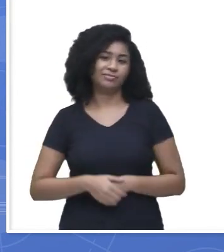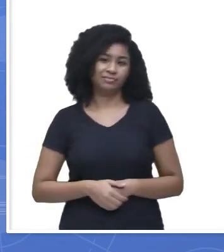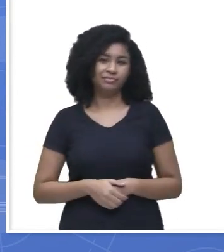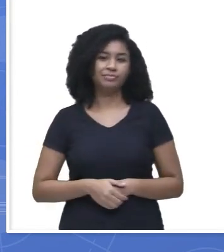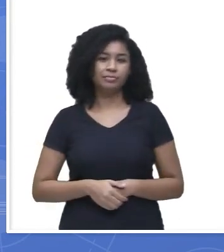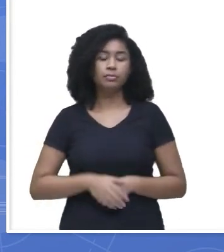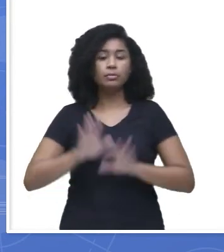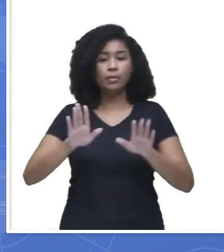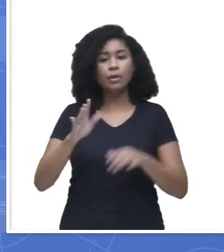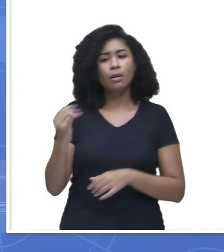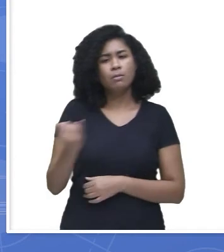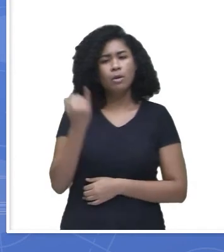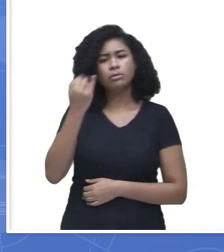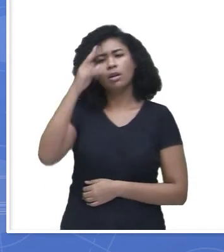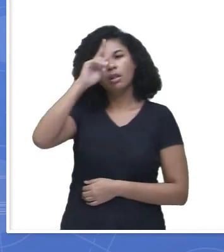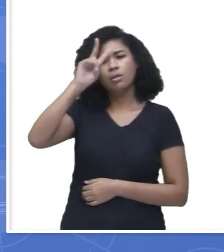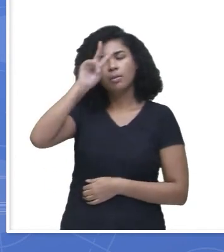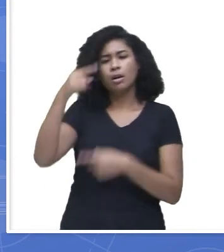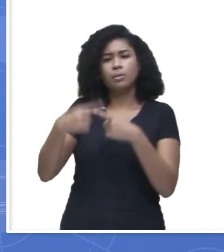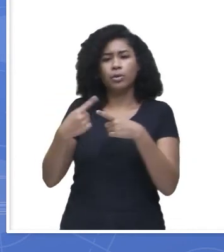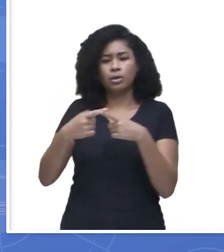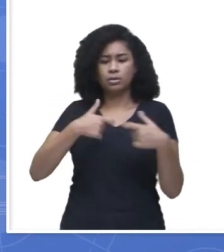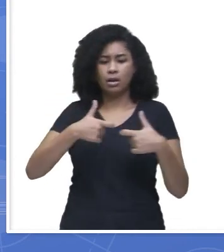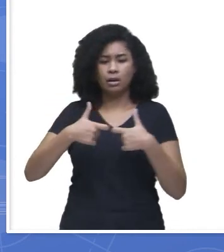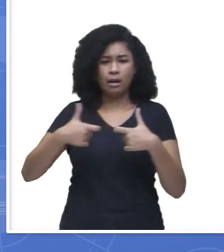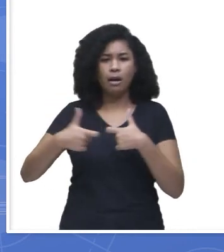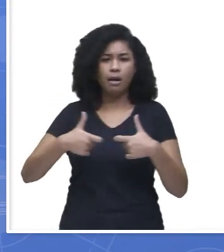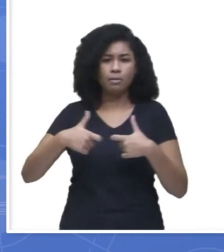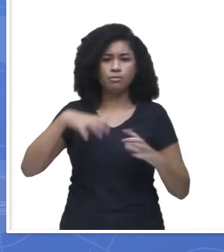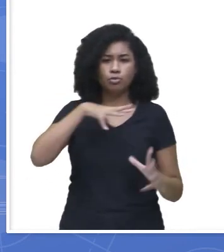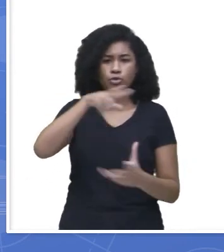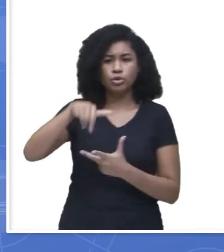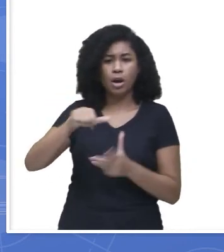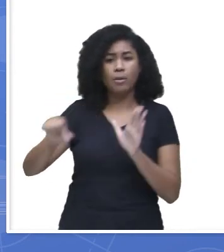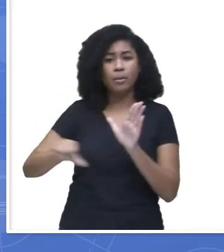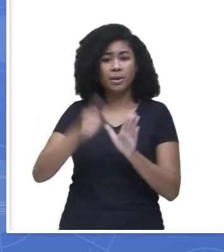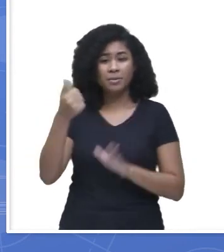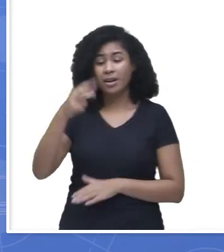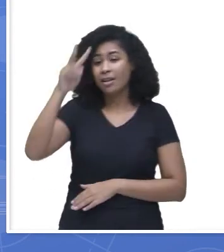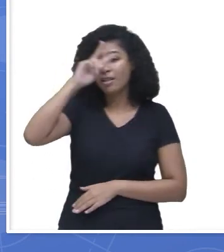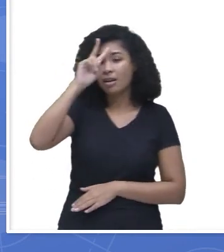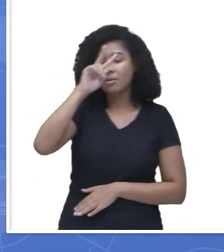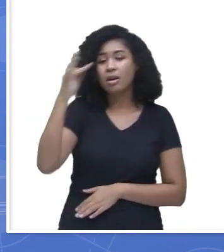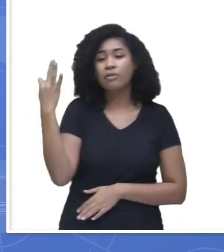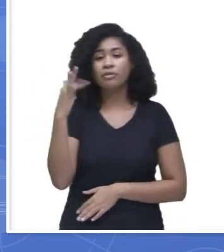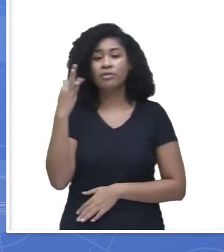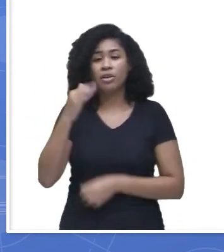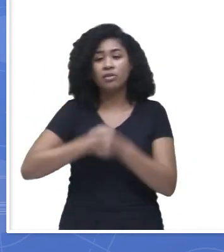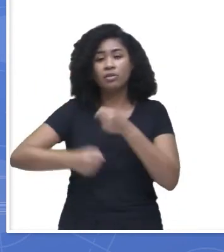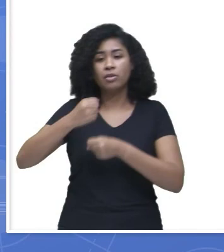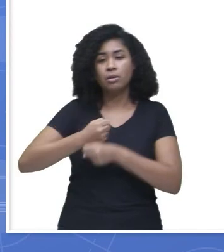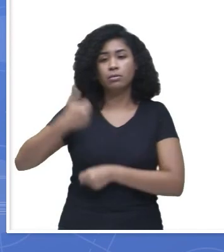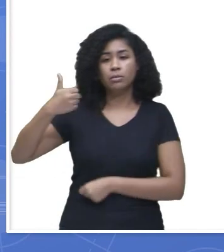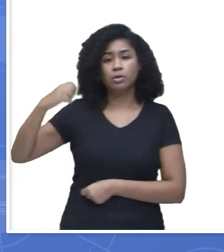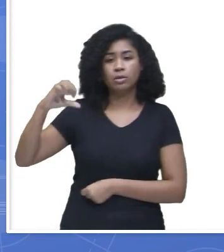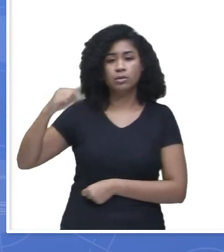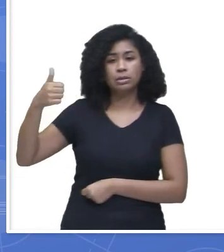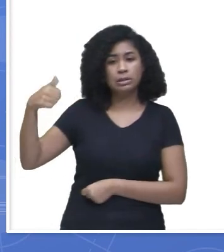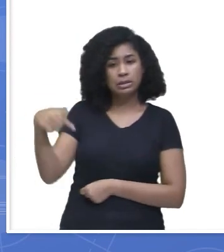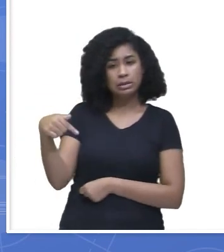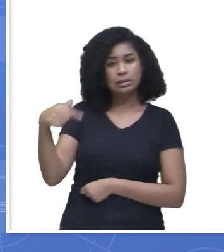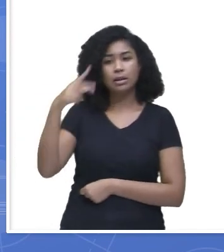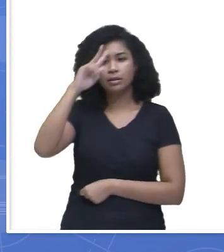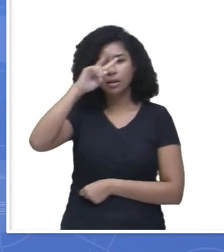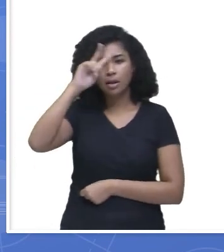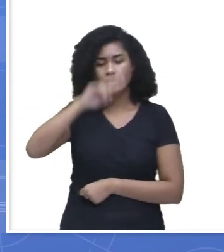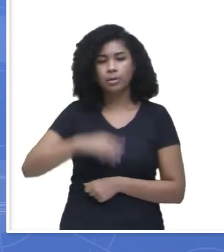Por causa da Primeira Guerra Mundial. Olha aí, fevereiro de 17. Vocês que estavam atentos na aula ontem sabem que existem aí duas